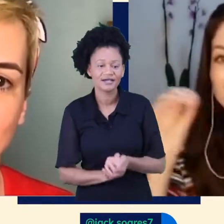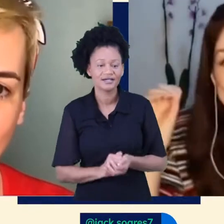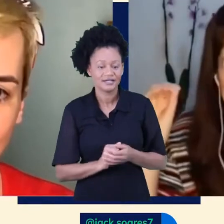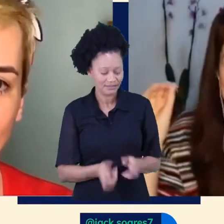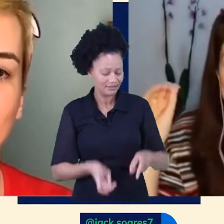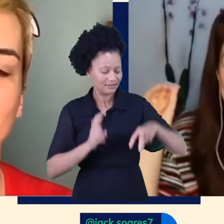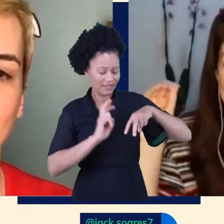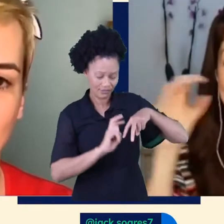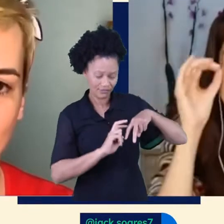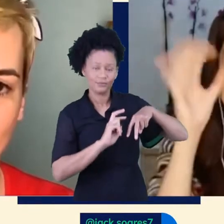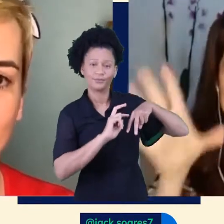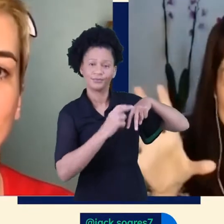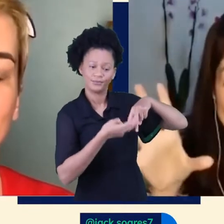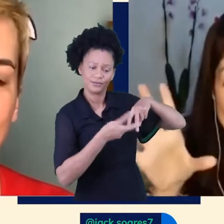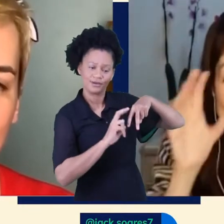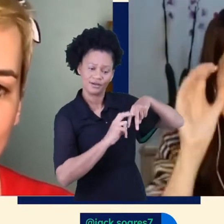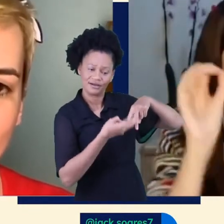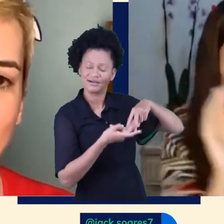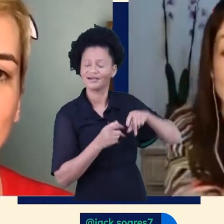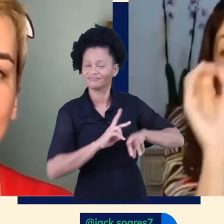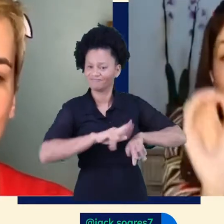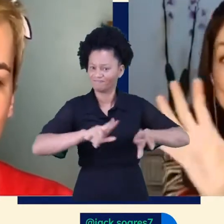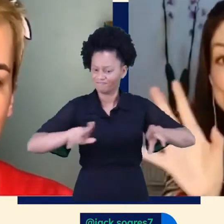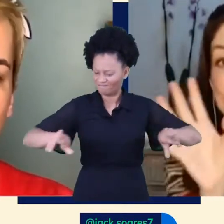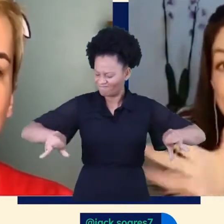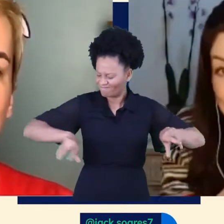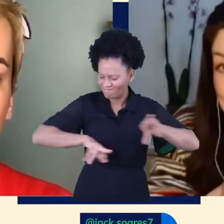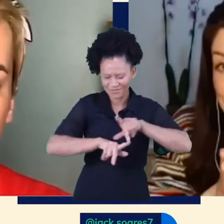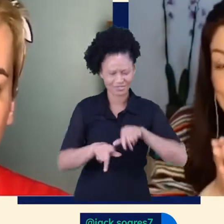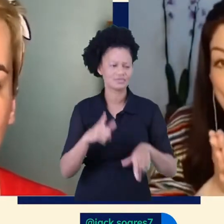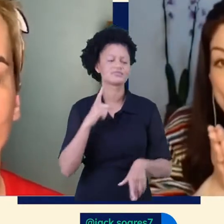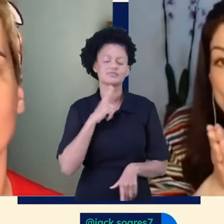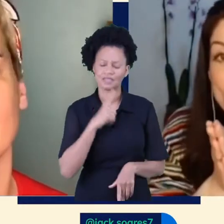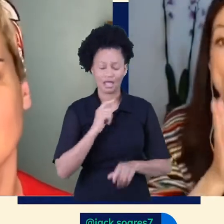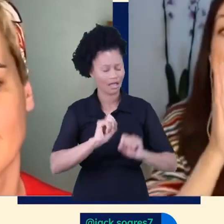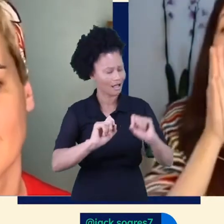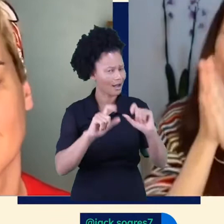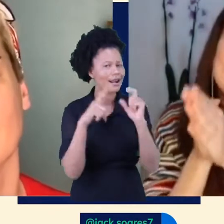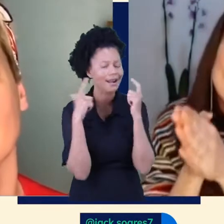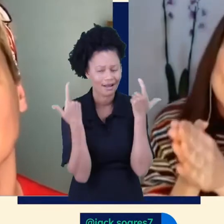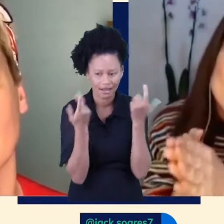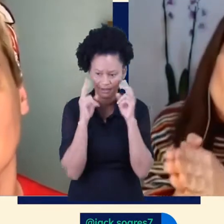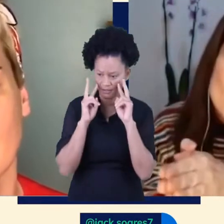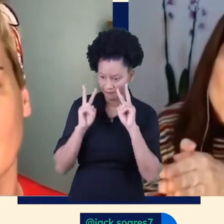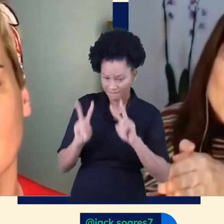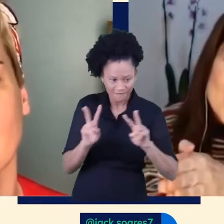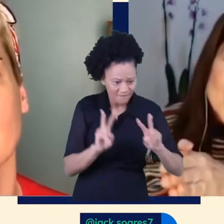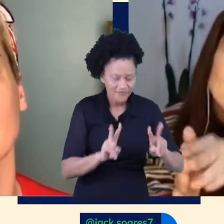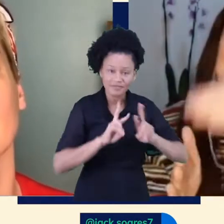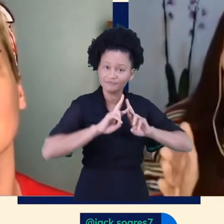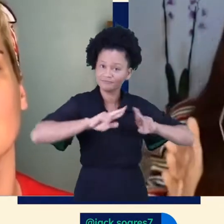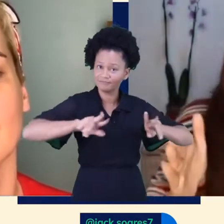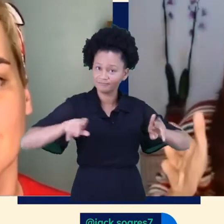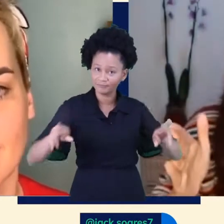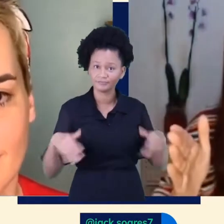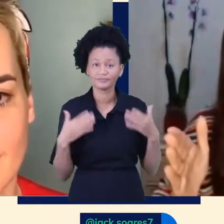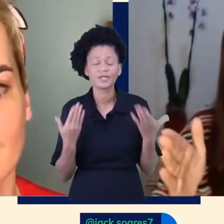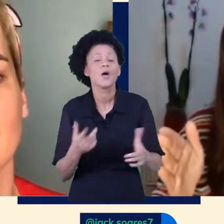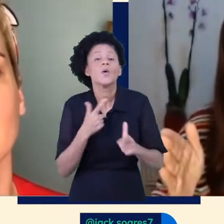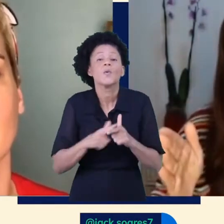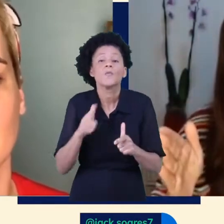está negando isso. É óbvio, tá? A gente olha, tá ali as diferenças, tá bom? O problema é quando a diferença